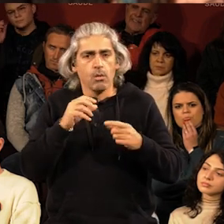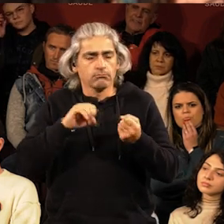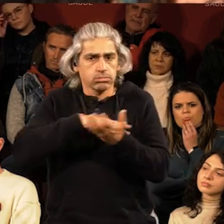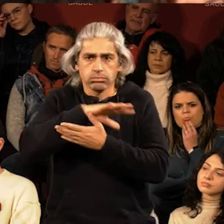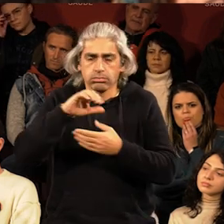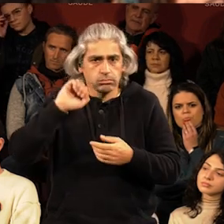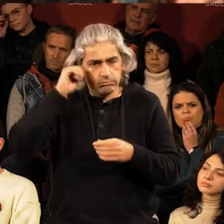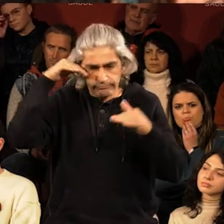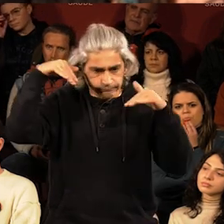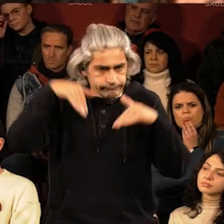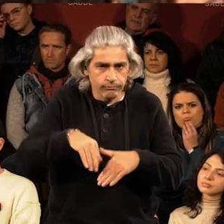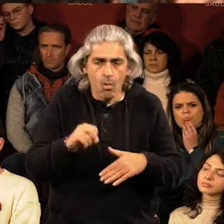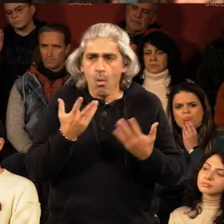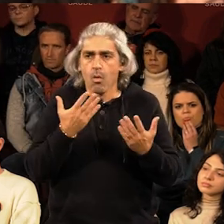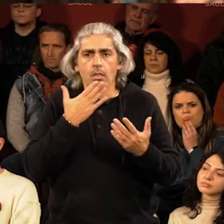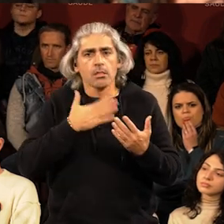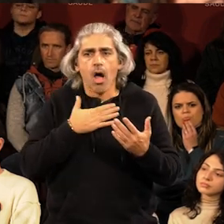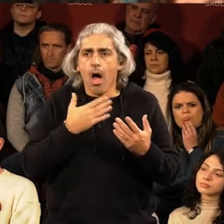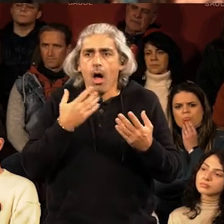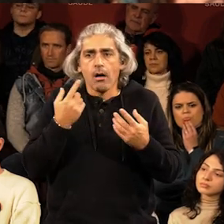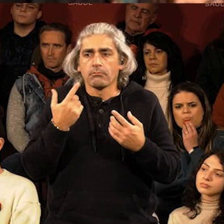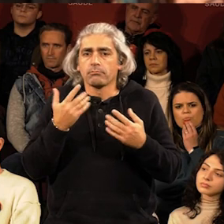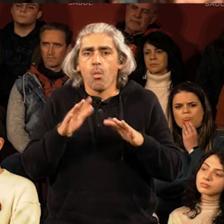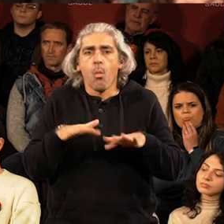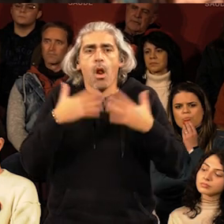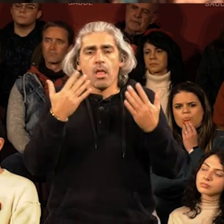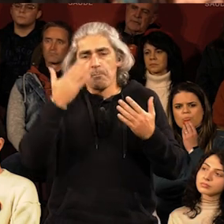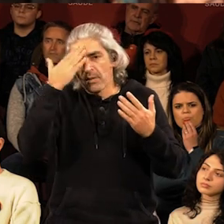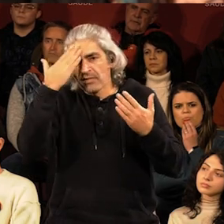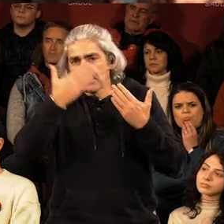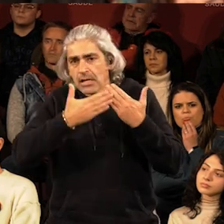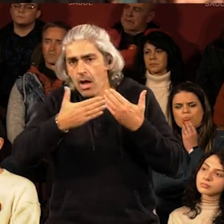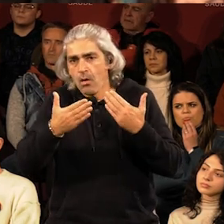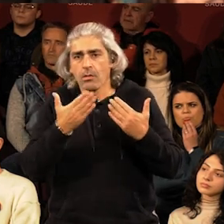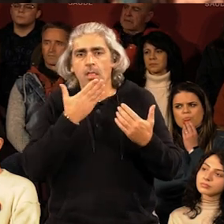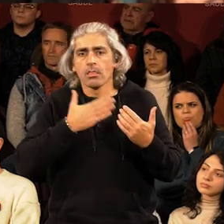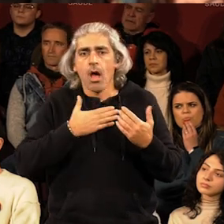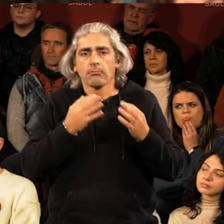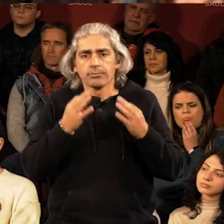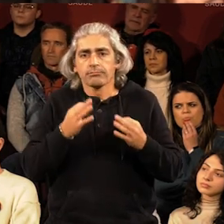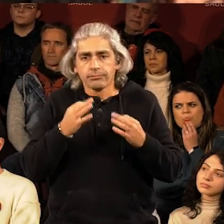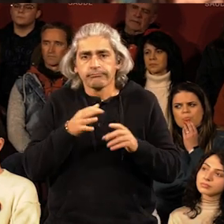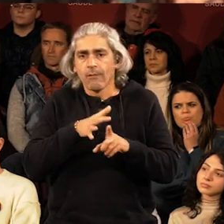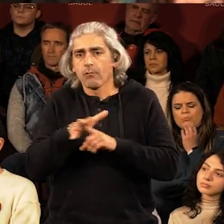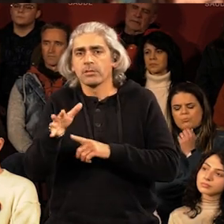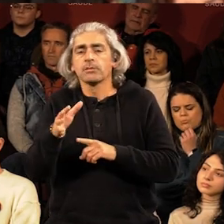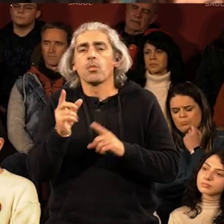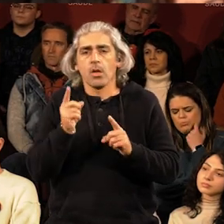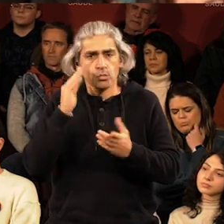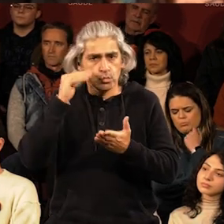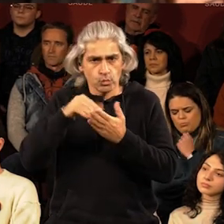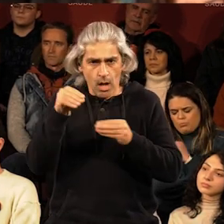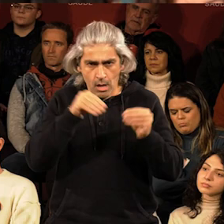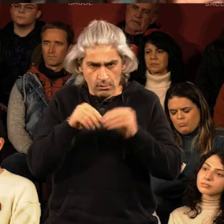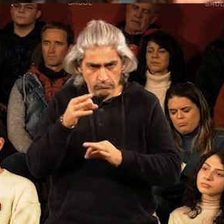seja que nos leve a crer que uma qualquer previsão tem muito muito mais influência no resultado